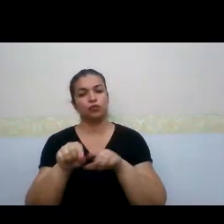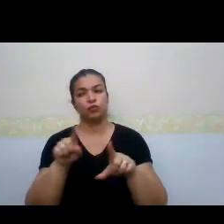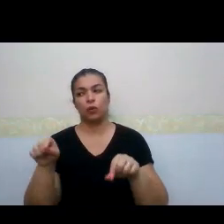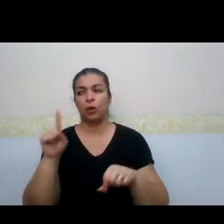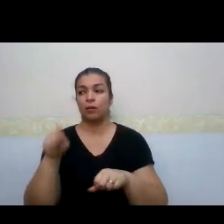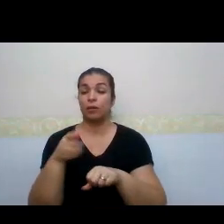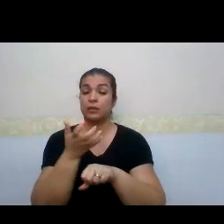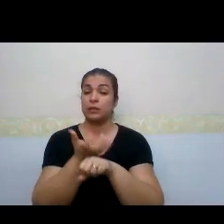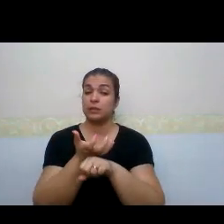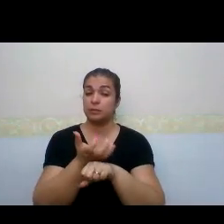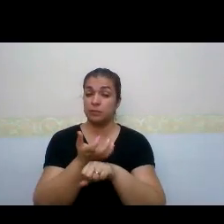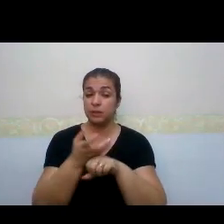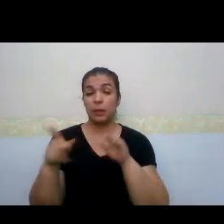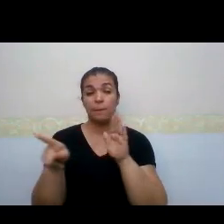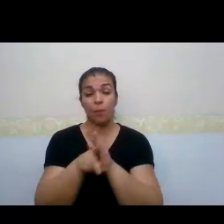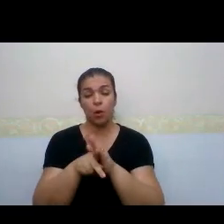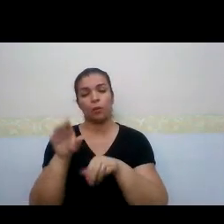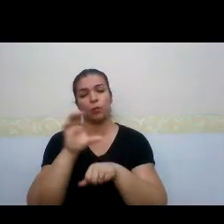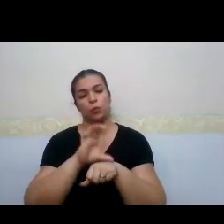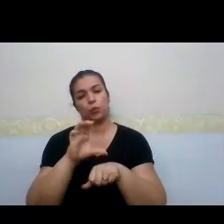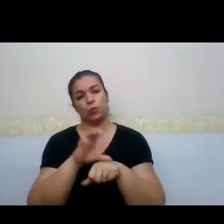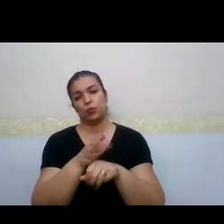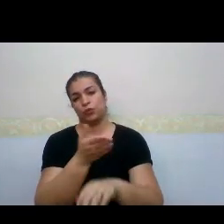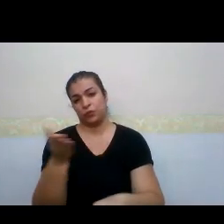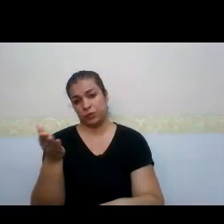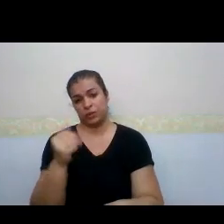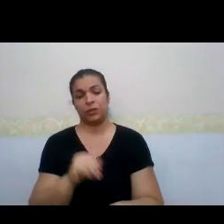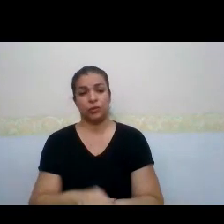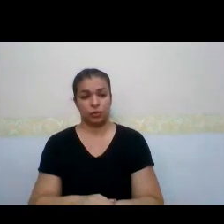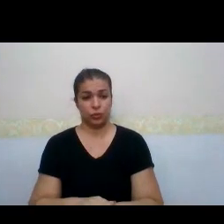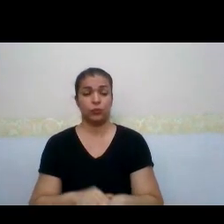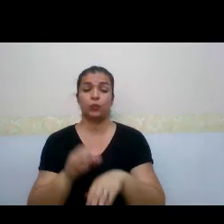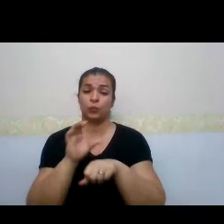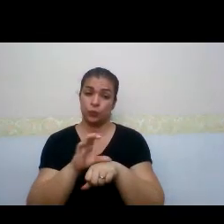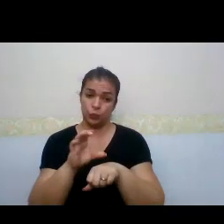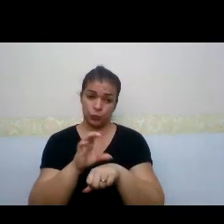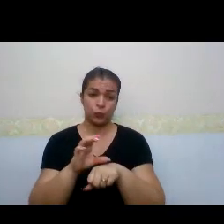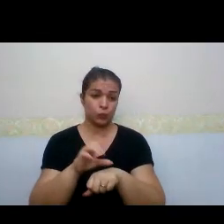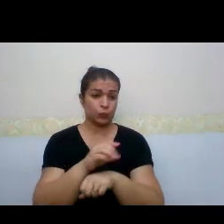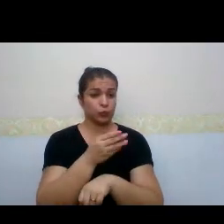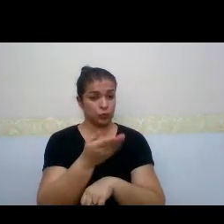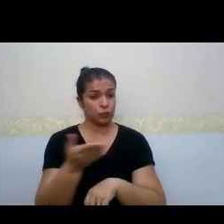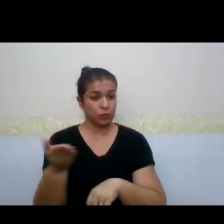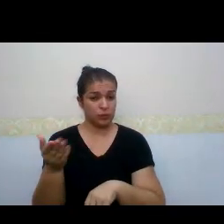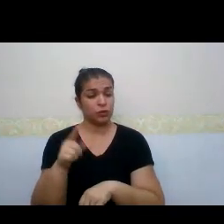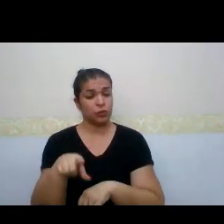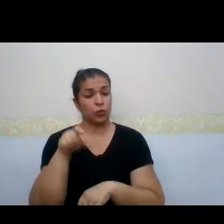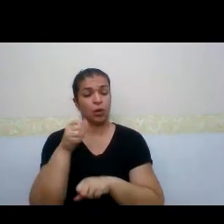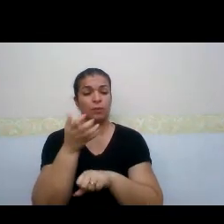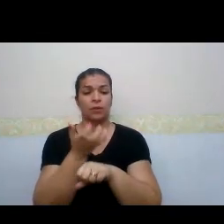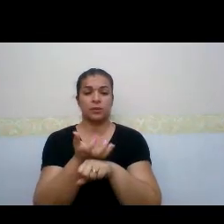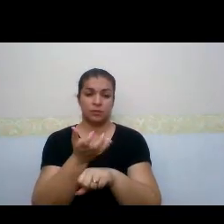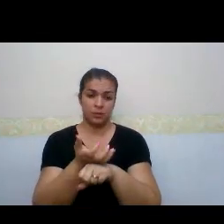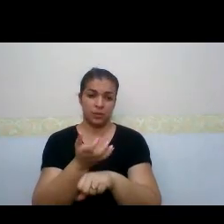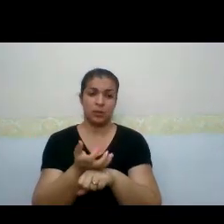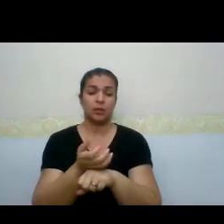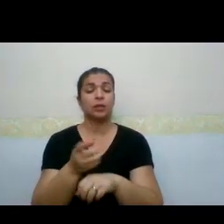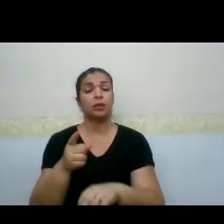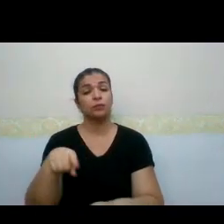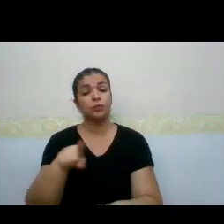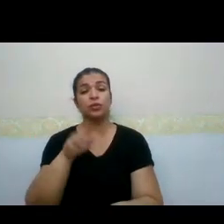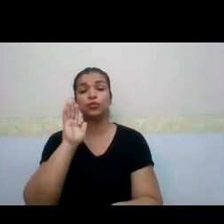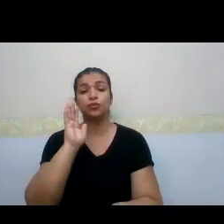do curso de vocês, tá? Do curso que vocês estão fazendo, uma disciplina que vocês já passaram